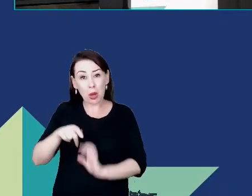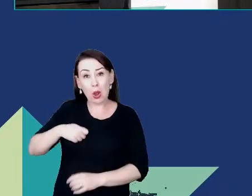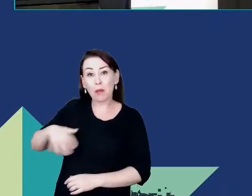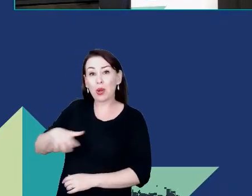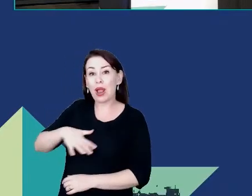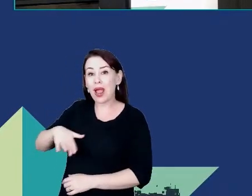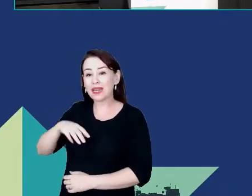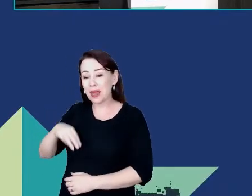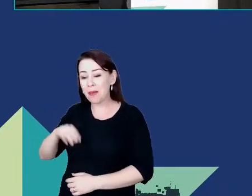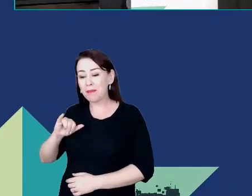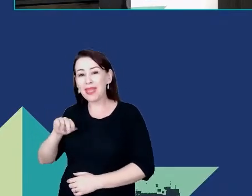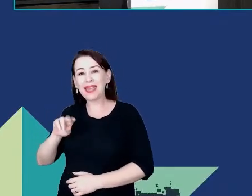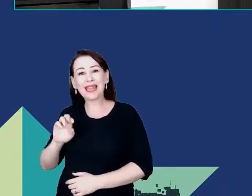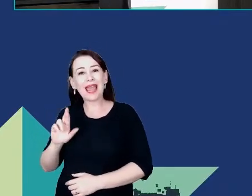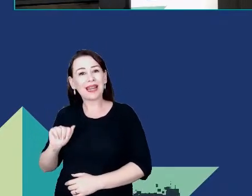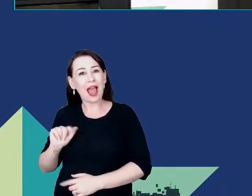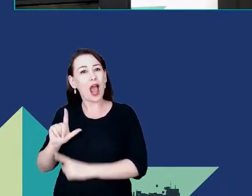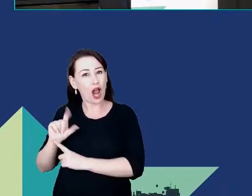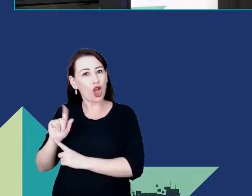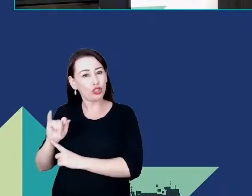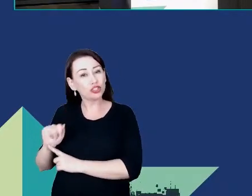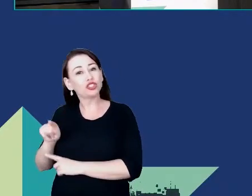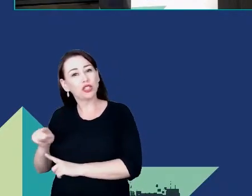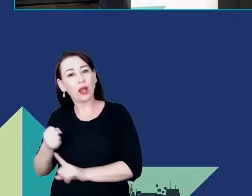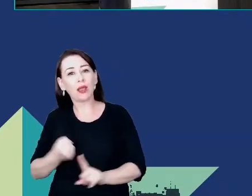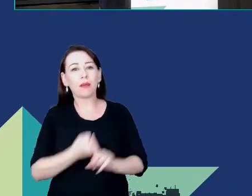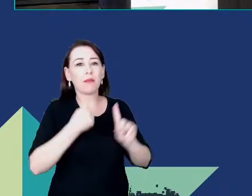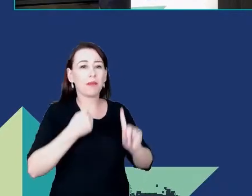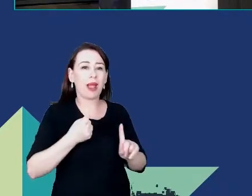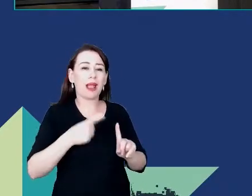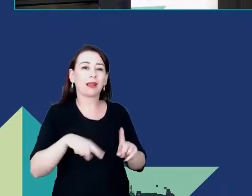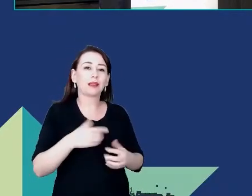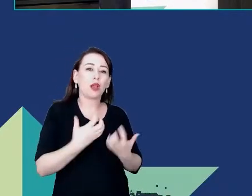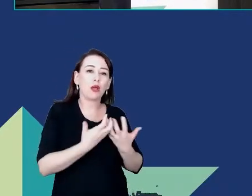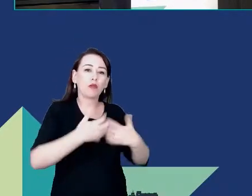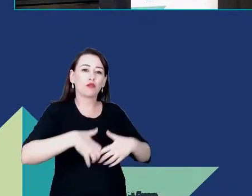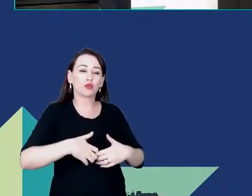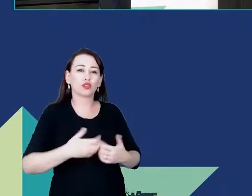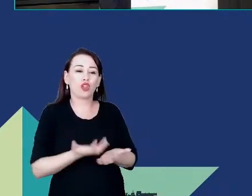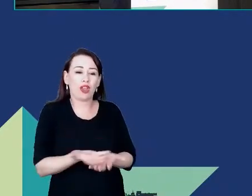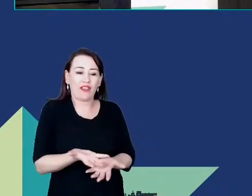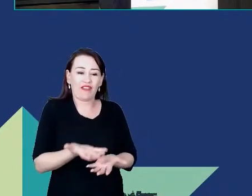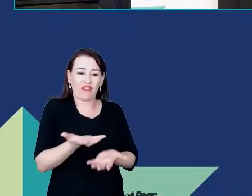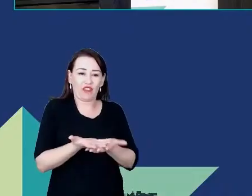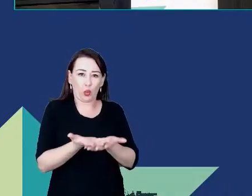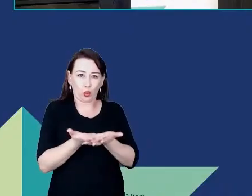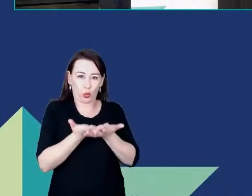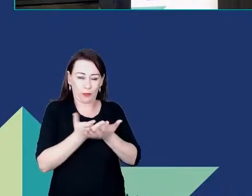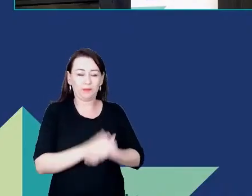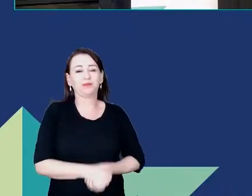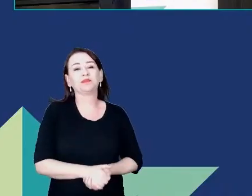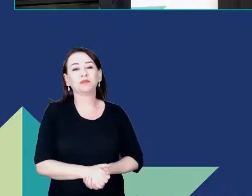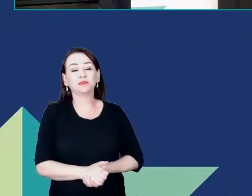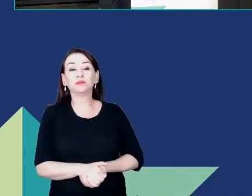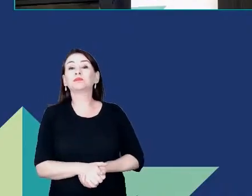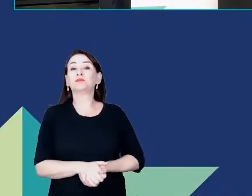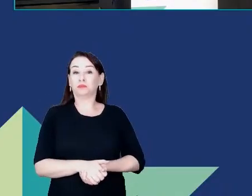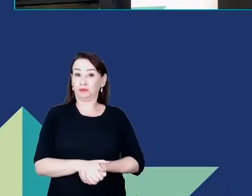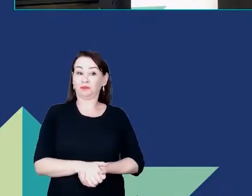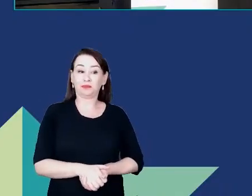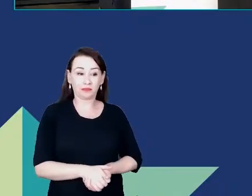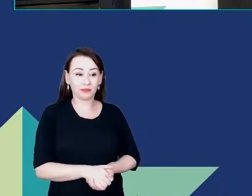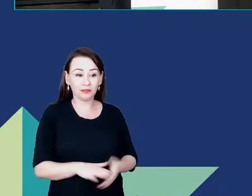finos aí impactando no processo de filtragem. Tá? Bom, então, para teores maiores